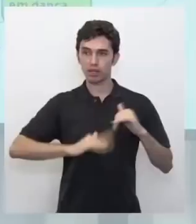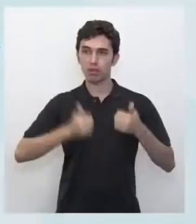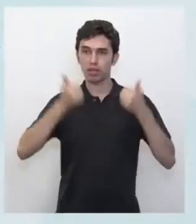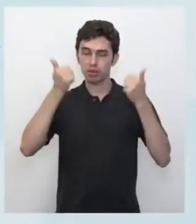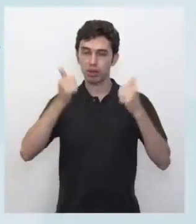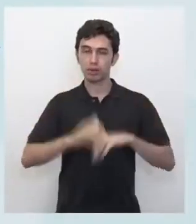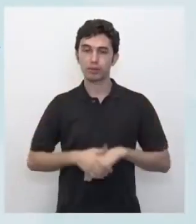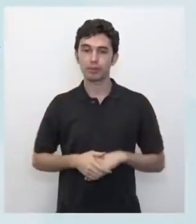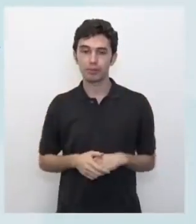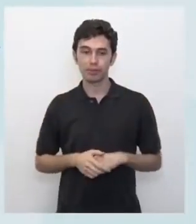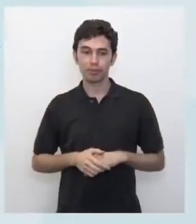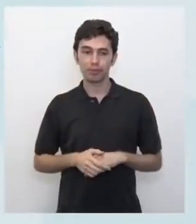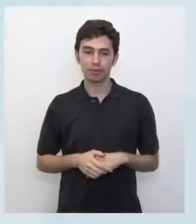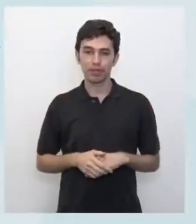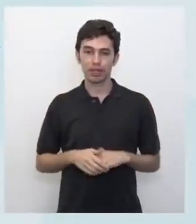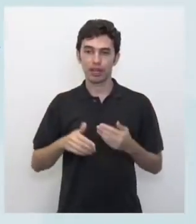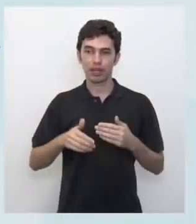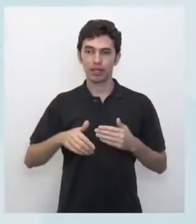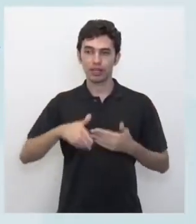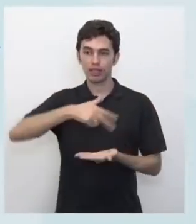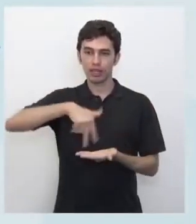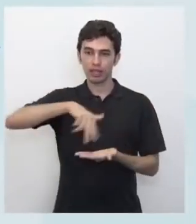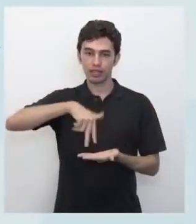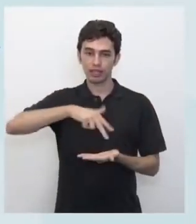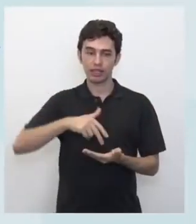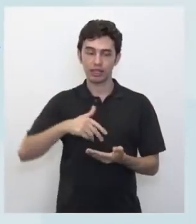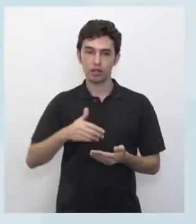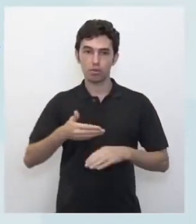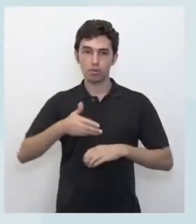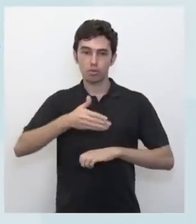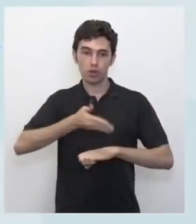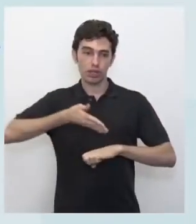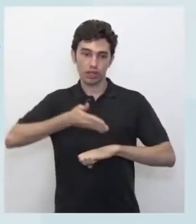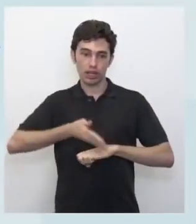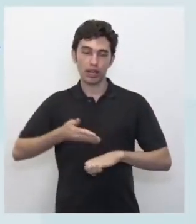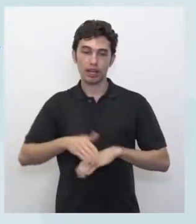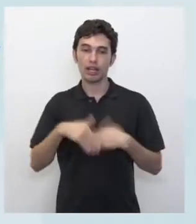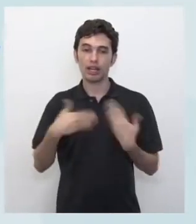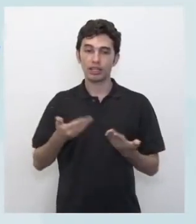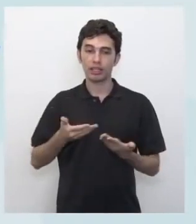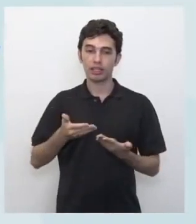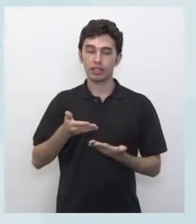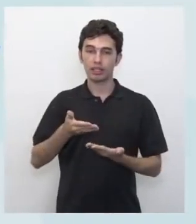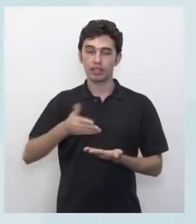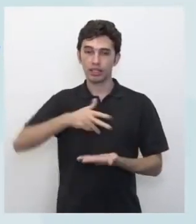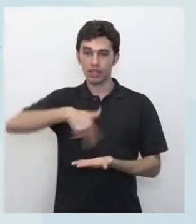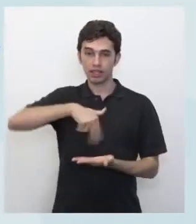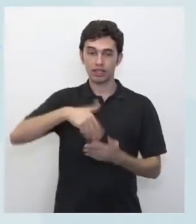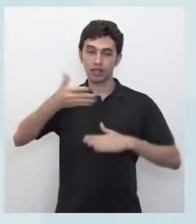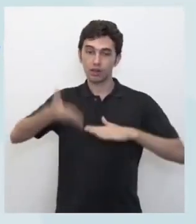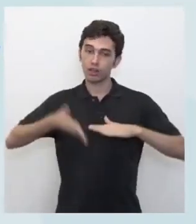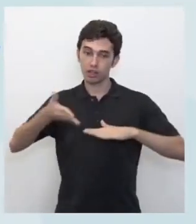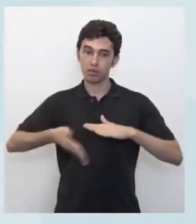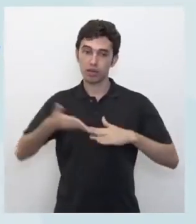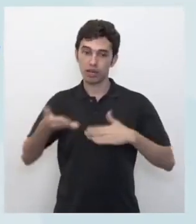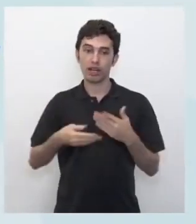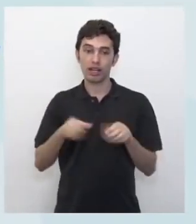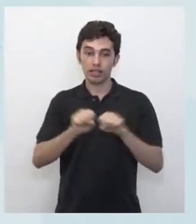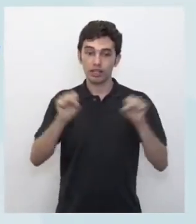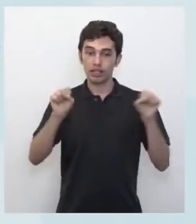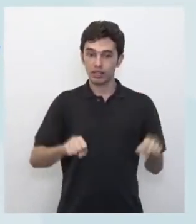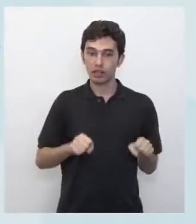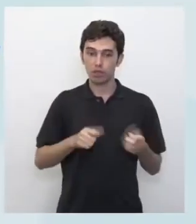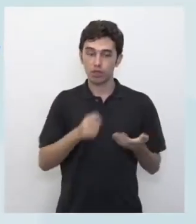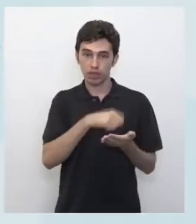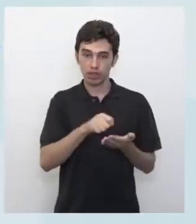lá? Dança moderna, origens e consolidação, dança contemporânea e sistemas de notação em dança, a